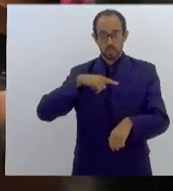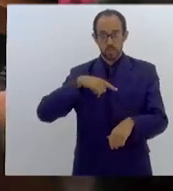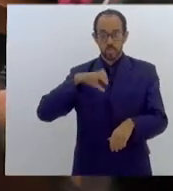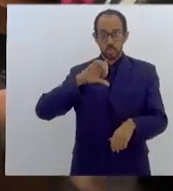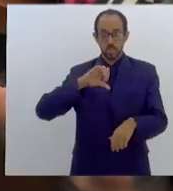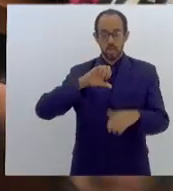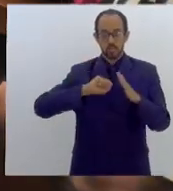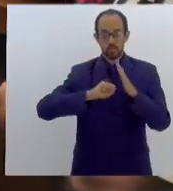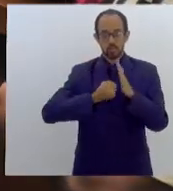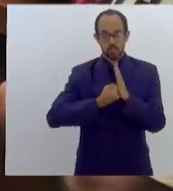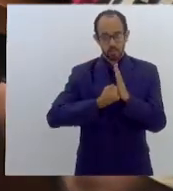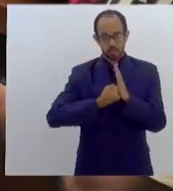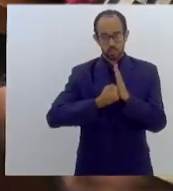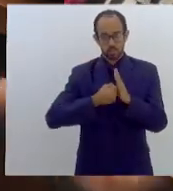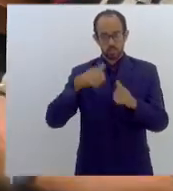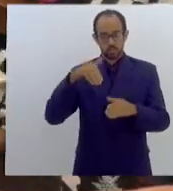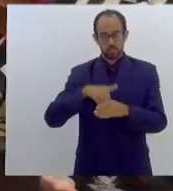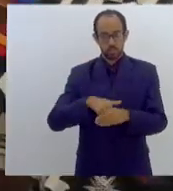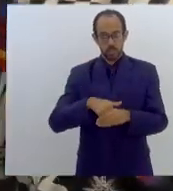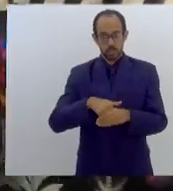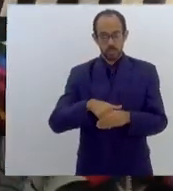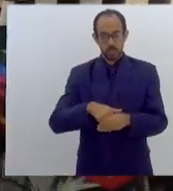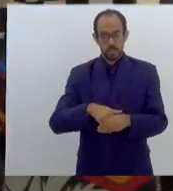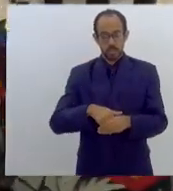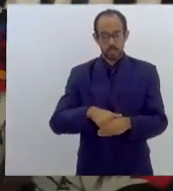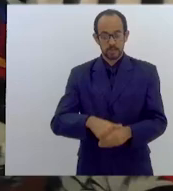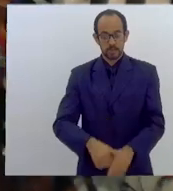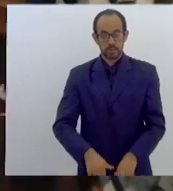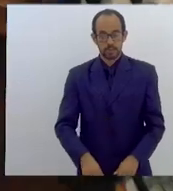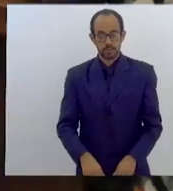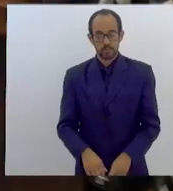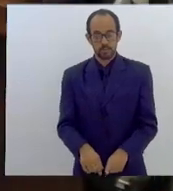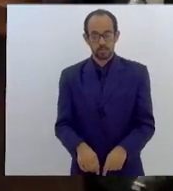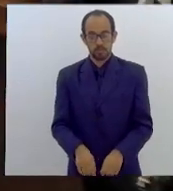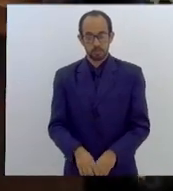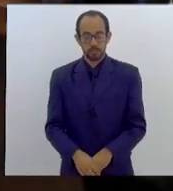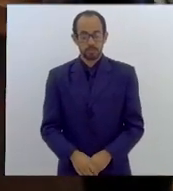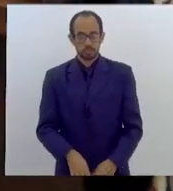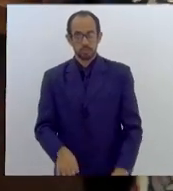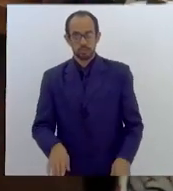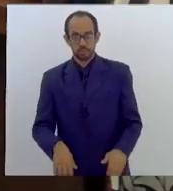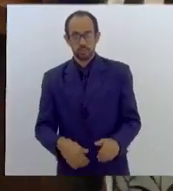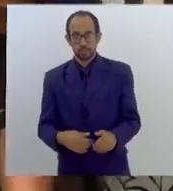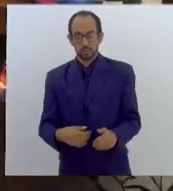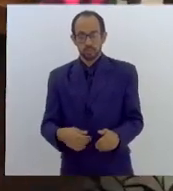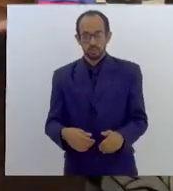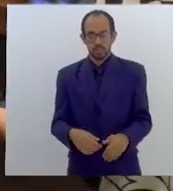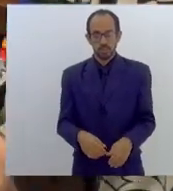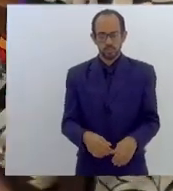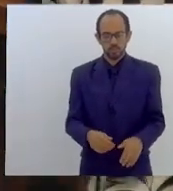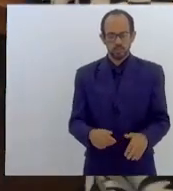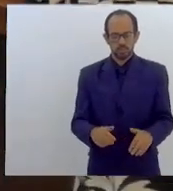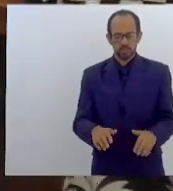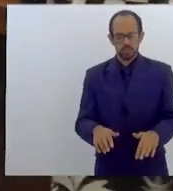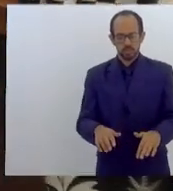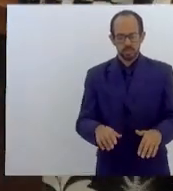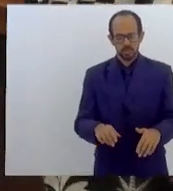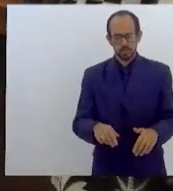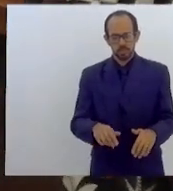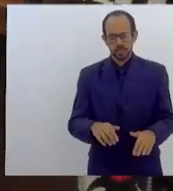votar, vetos importantíssimos, do Previ Banerjee, é quase uma via